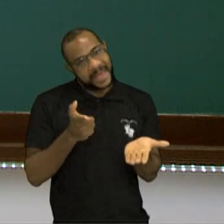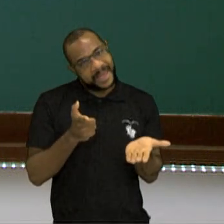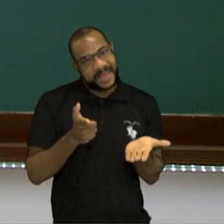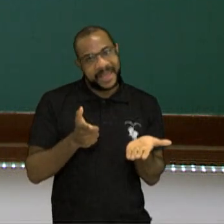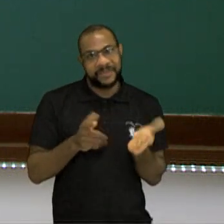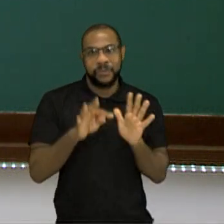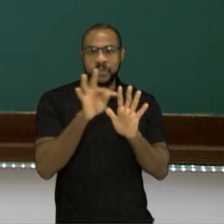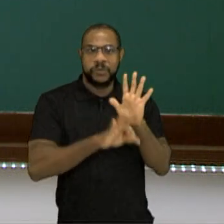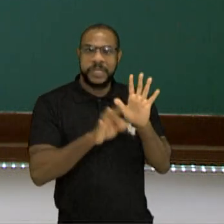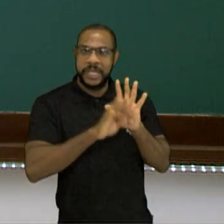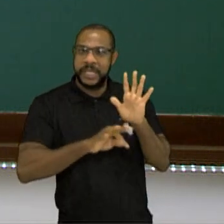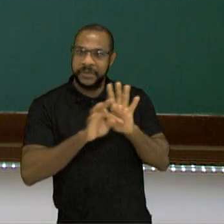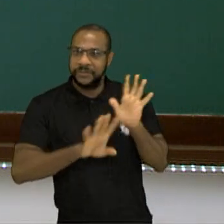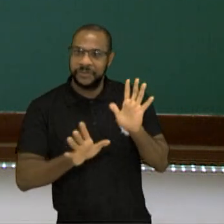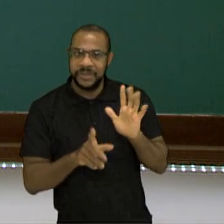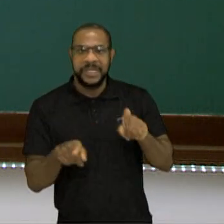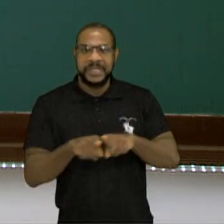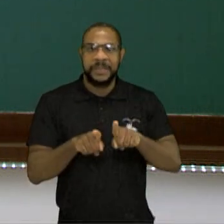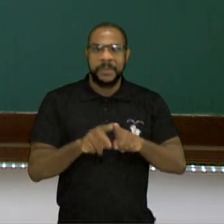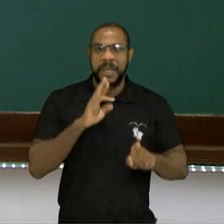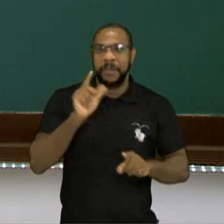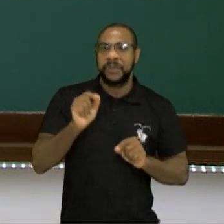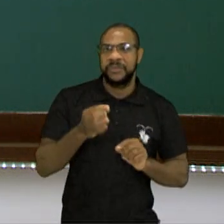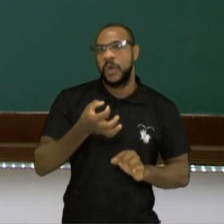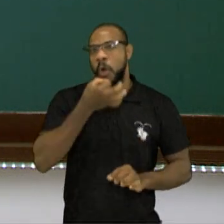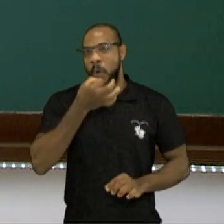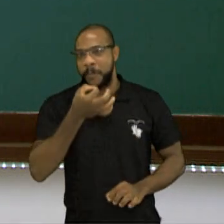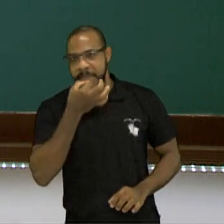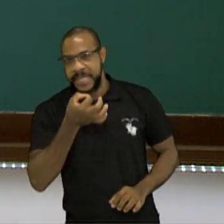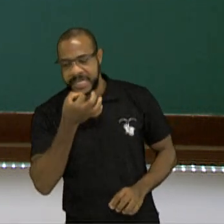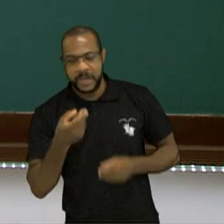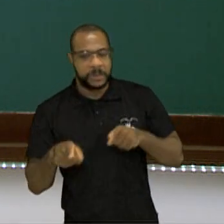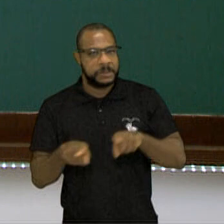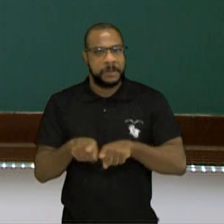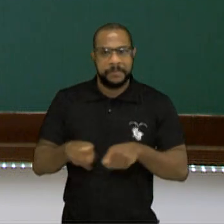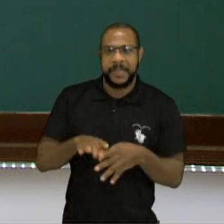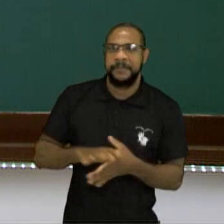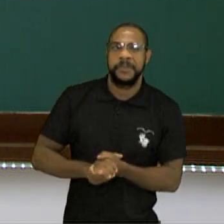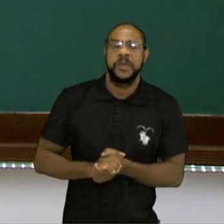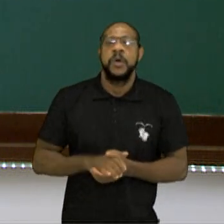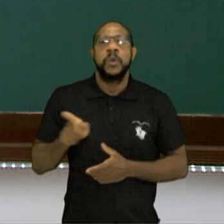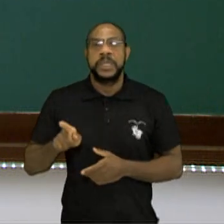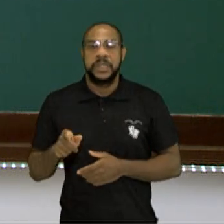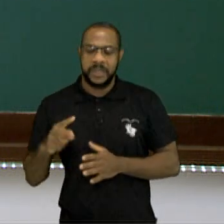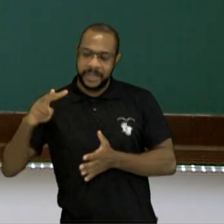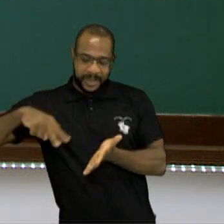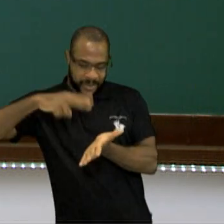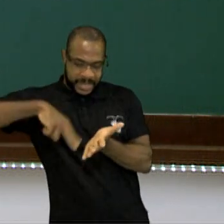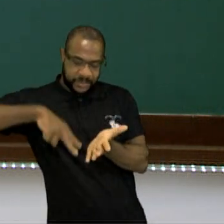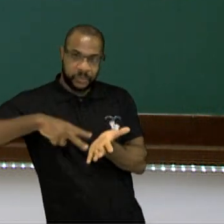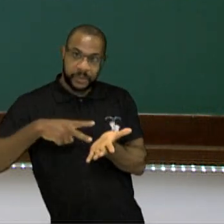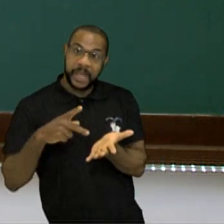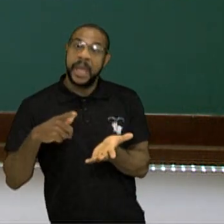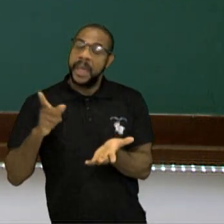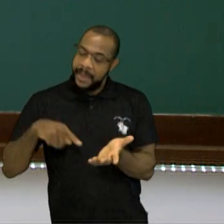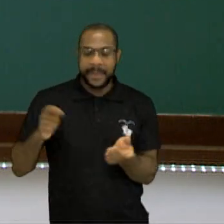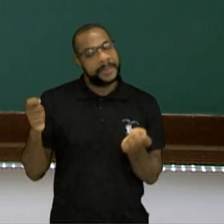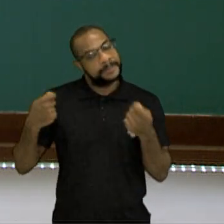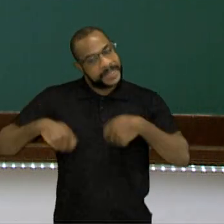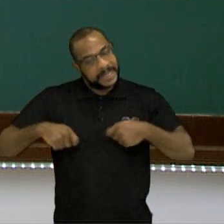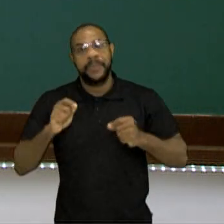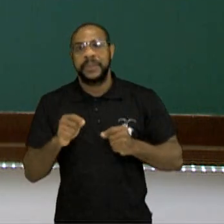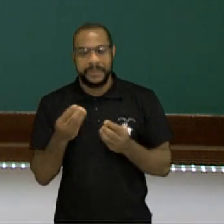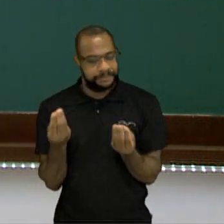de uma notícia, de uma matéria jornalística, em que o leitor acha necessário comentar, criticar ou acrescentar uma